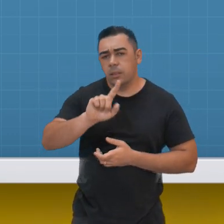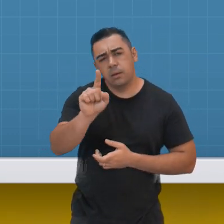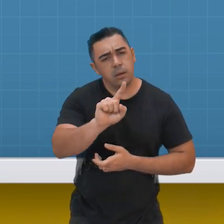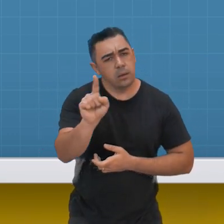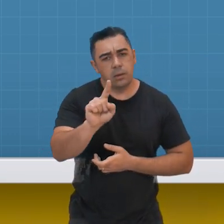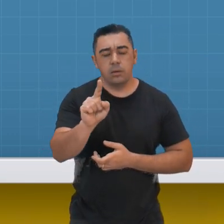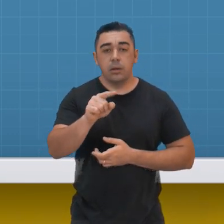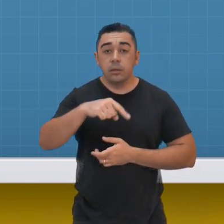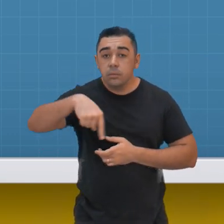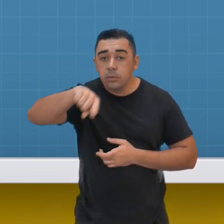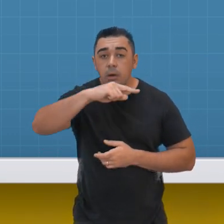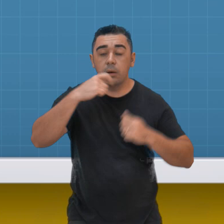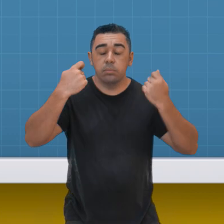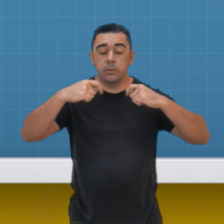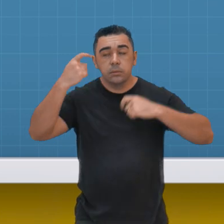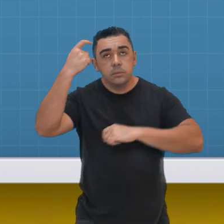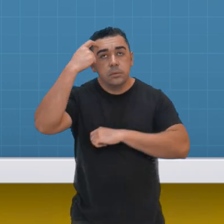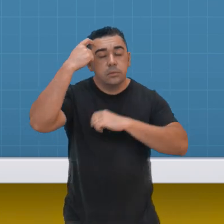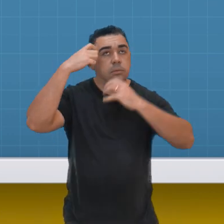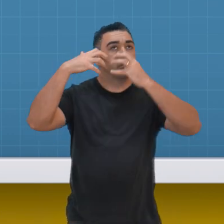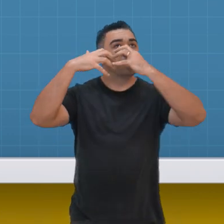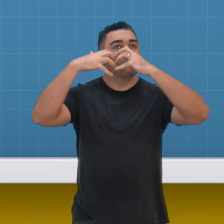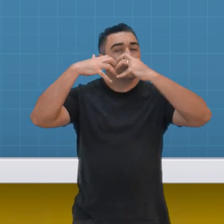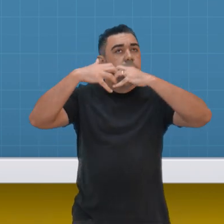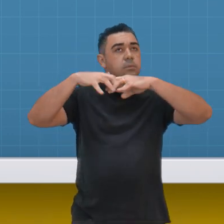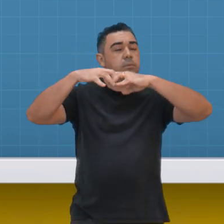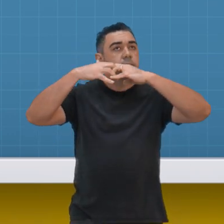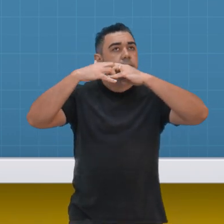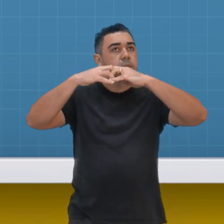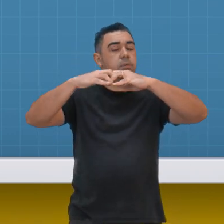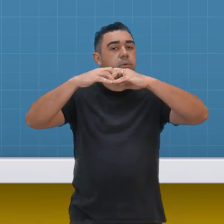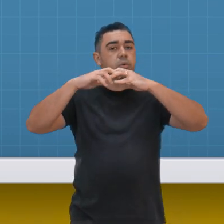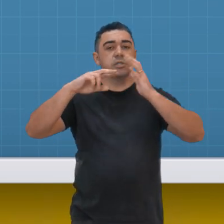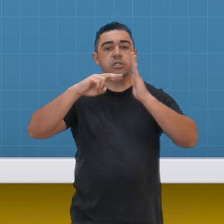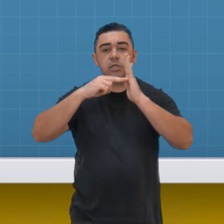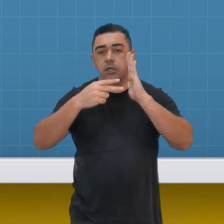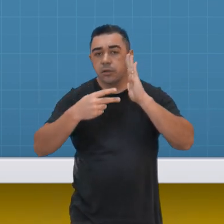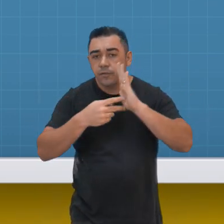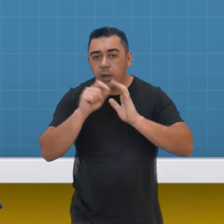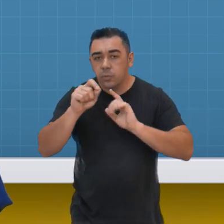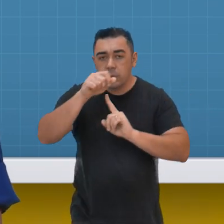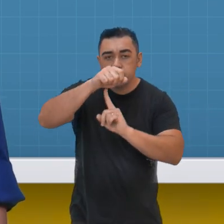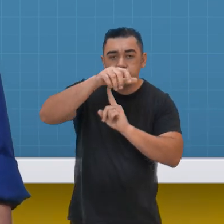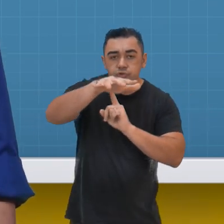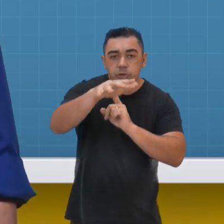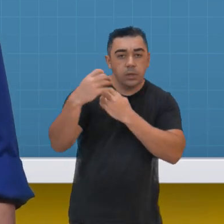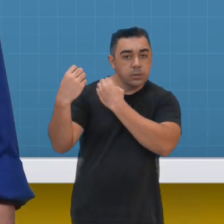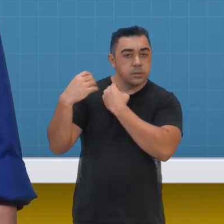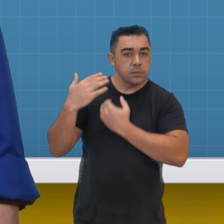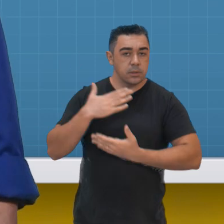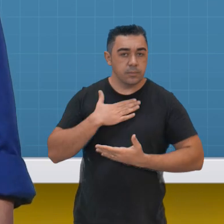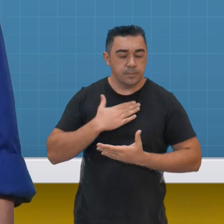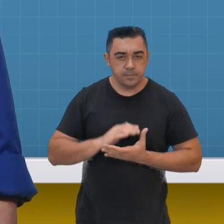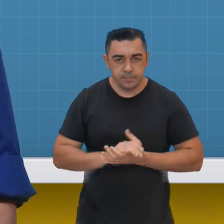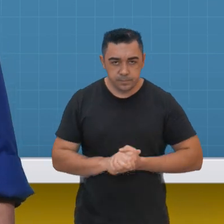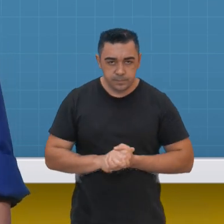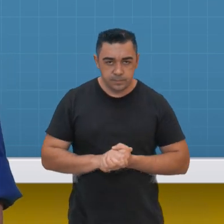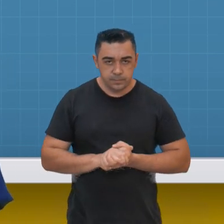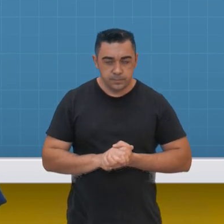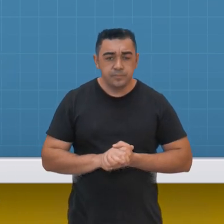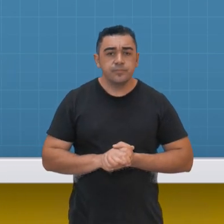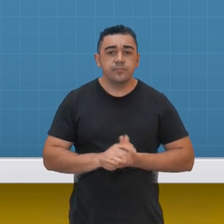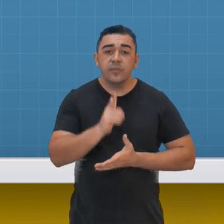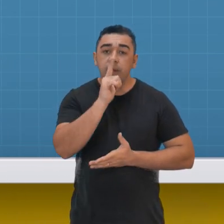nós pensarmos o quanto que os provérbios vêm para nos ensinar. Mais um.